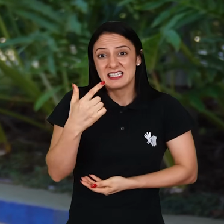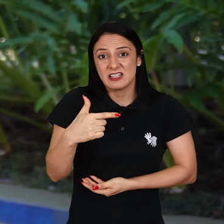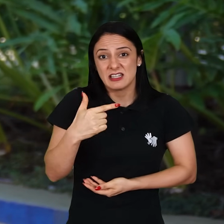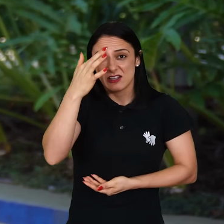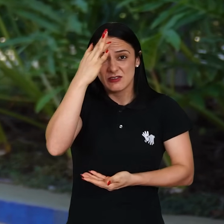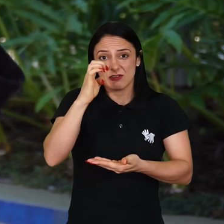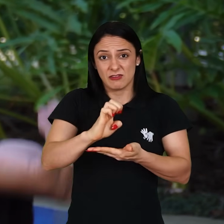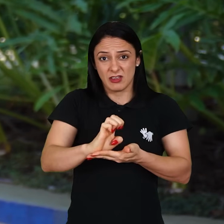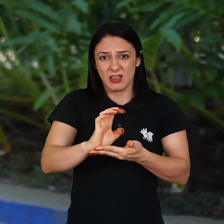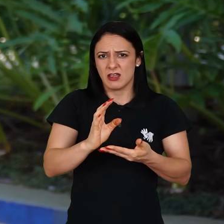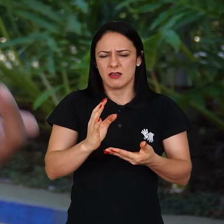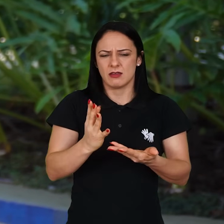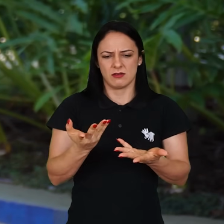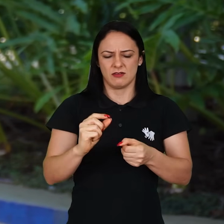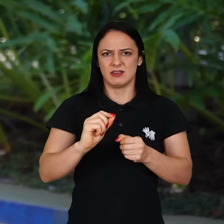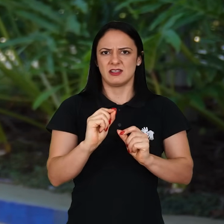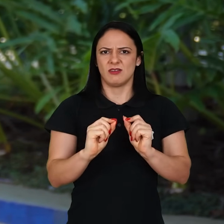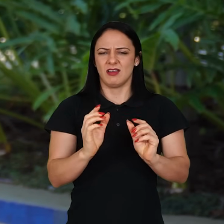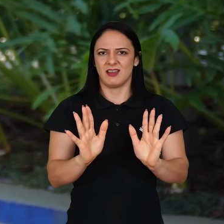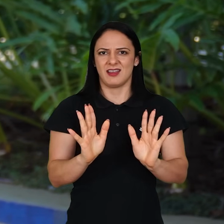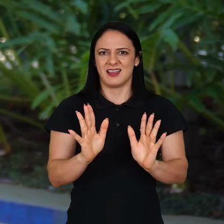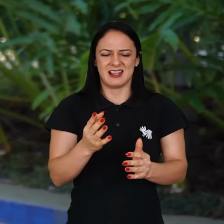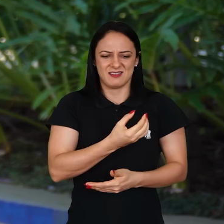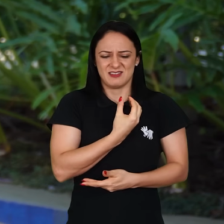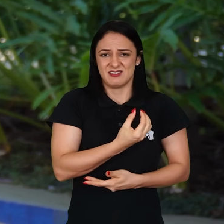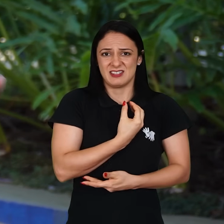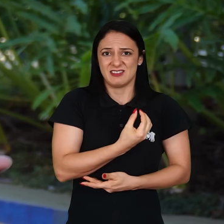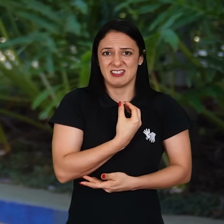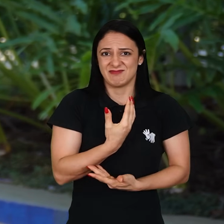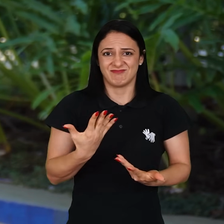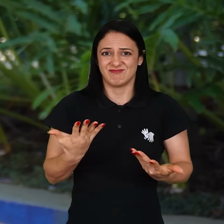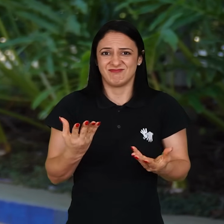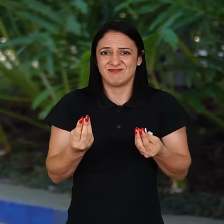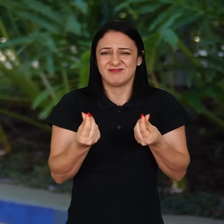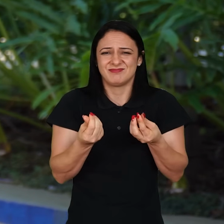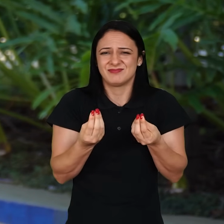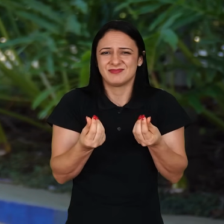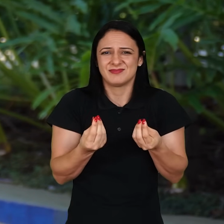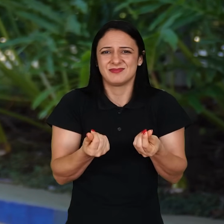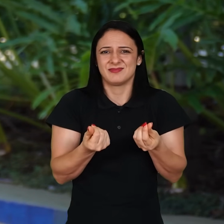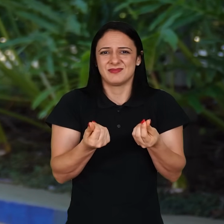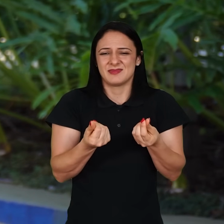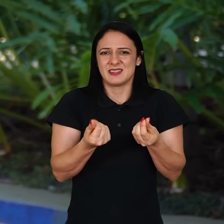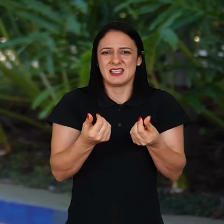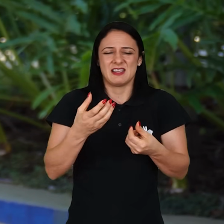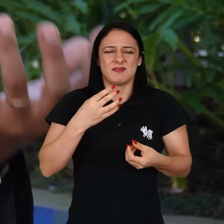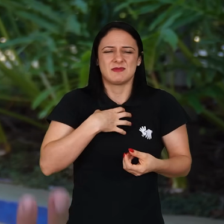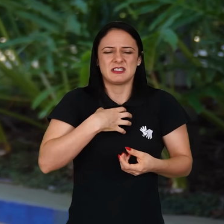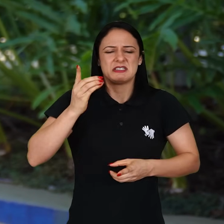fé naquilo que eu faço, por que, que eu estou fazendo? Ah, eu vou viver um ativismo. E o ativismo vai me levar a